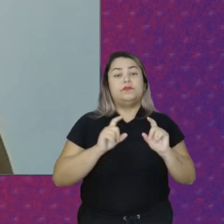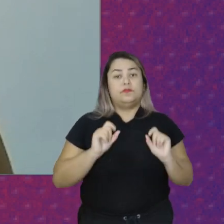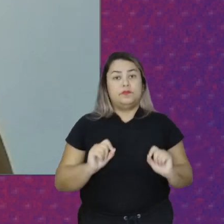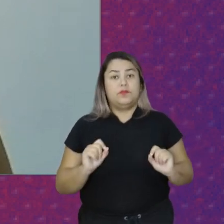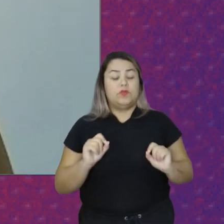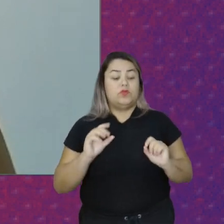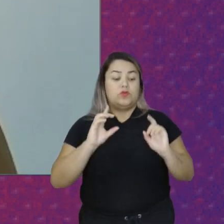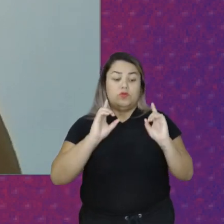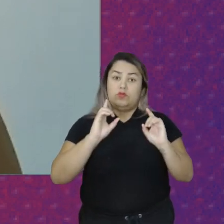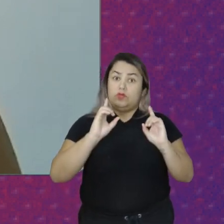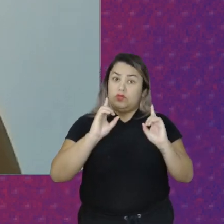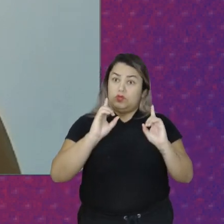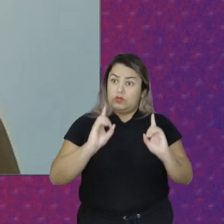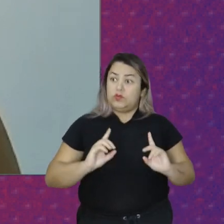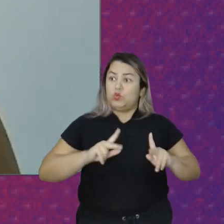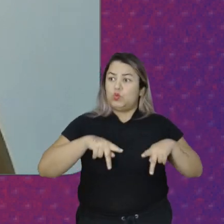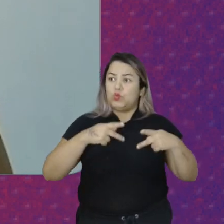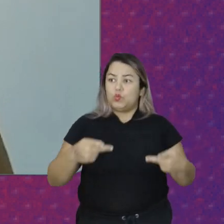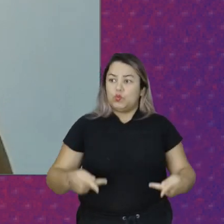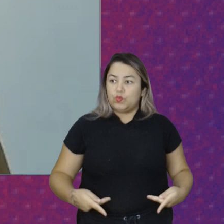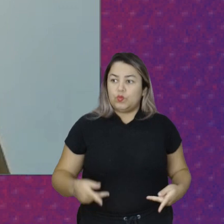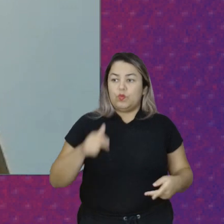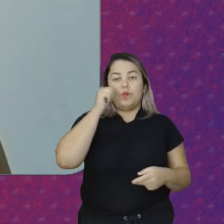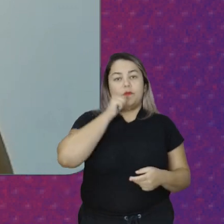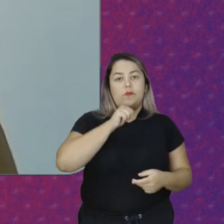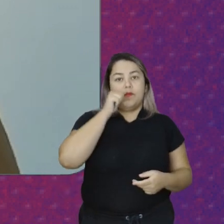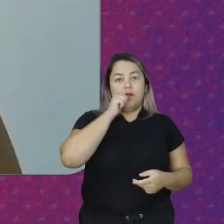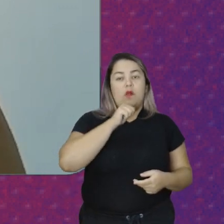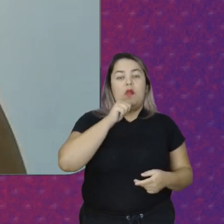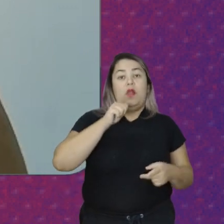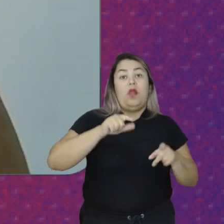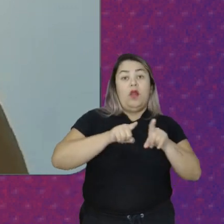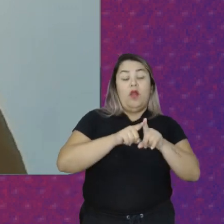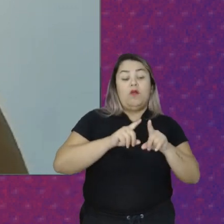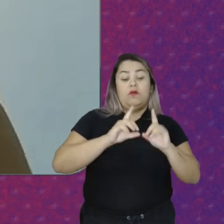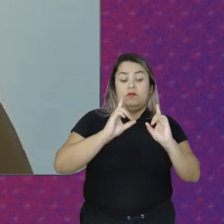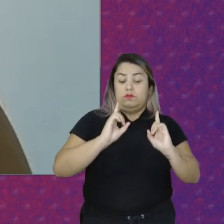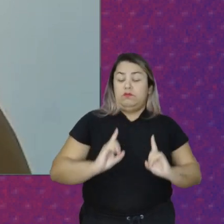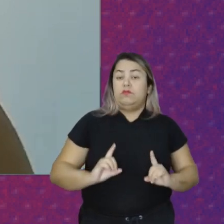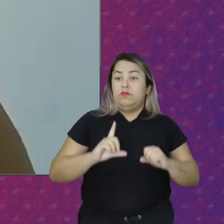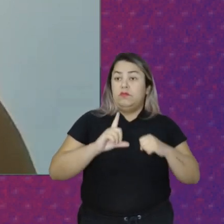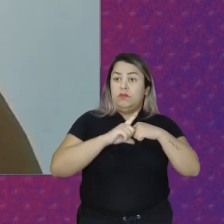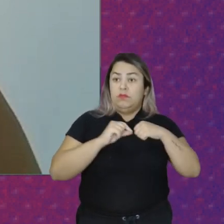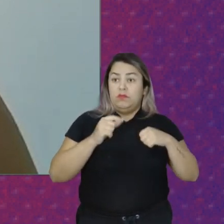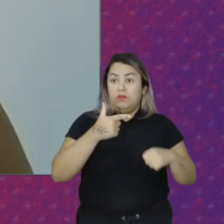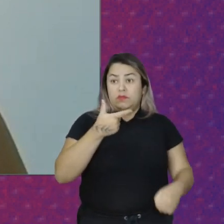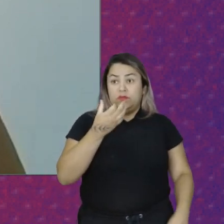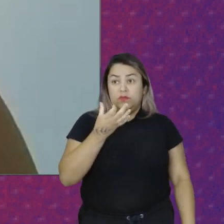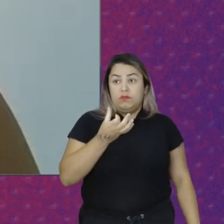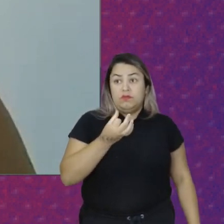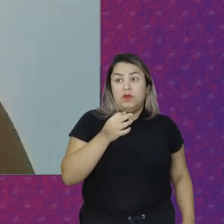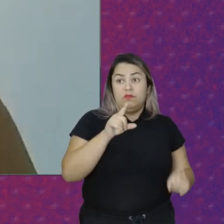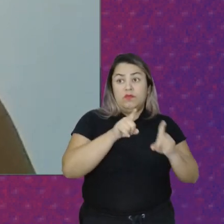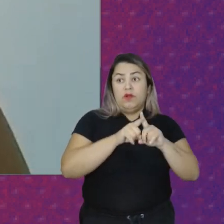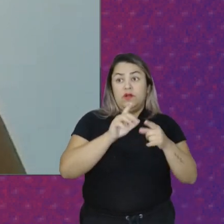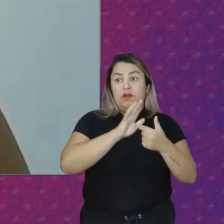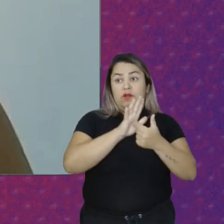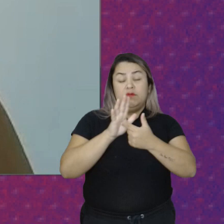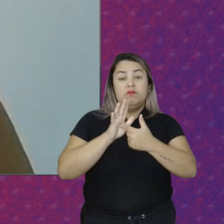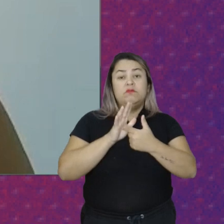de direitos humanos para mulheres e meninas com deficiência. E lá no seu artigo 26, traz o